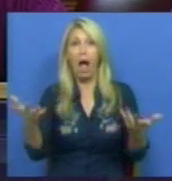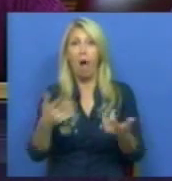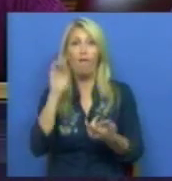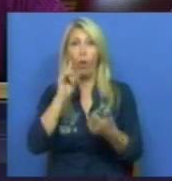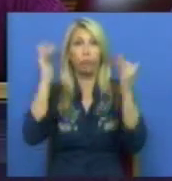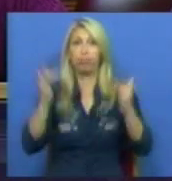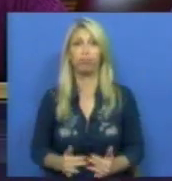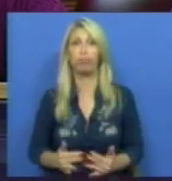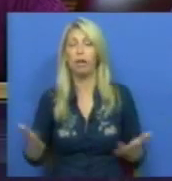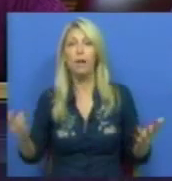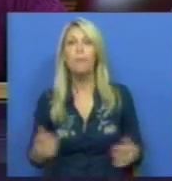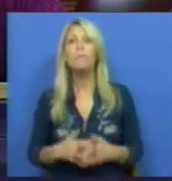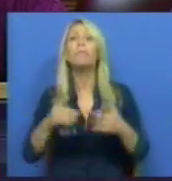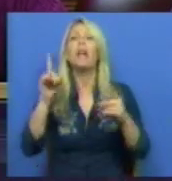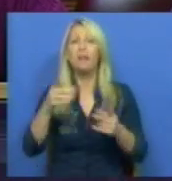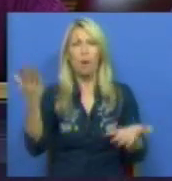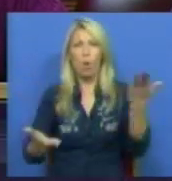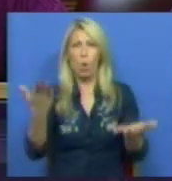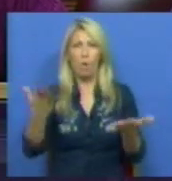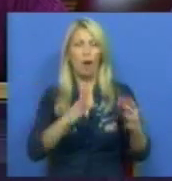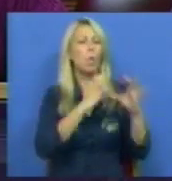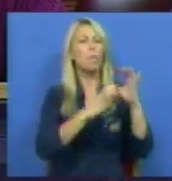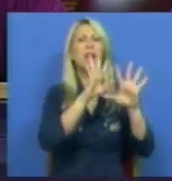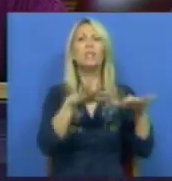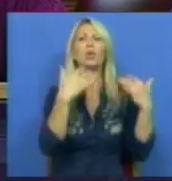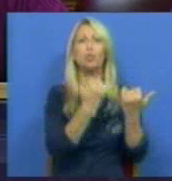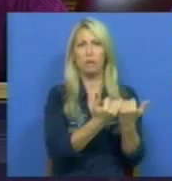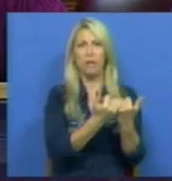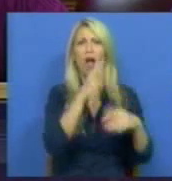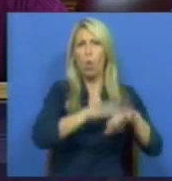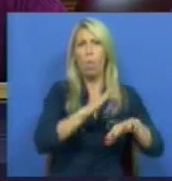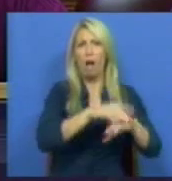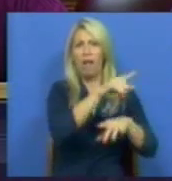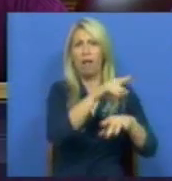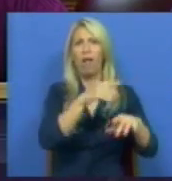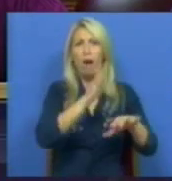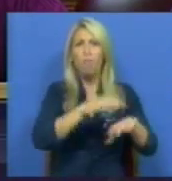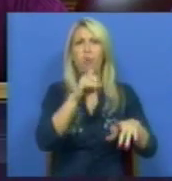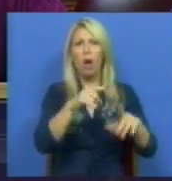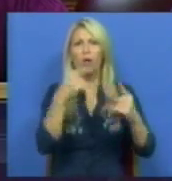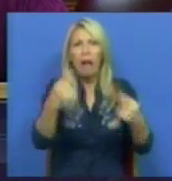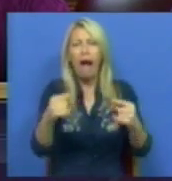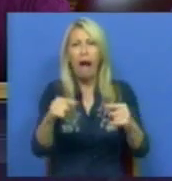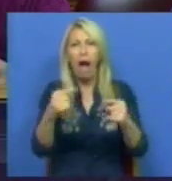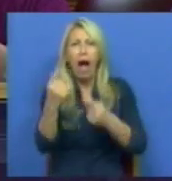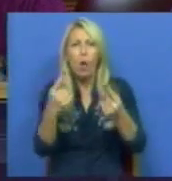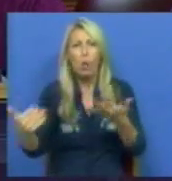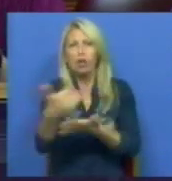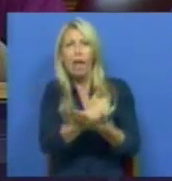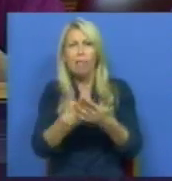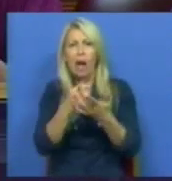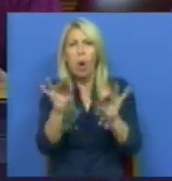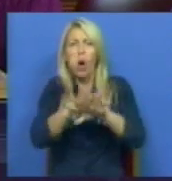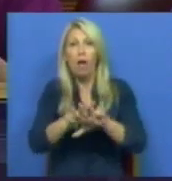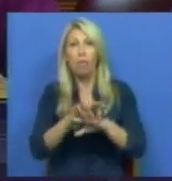comparar, culpar a comunicação social por algum ruído nos dados não me parece justo. A verdade é que foi o